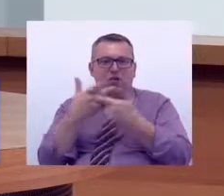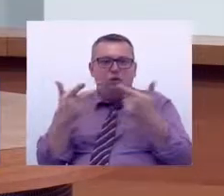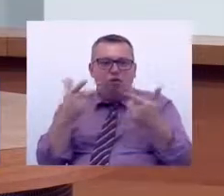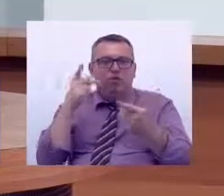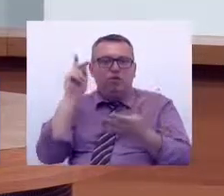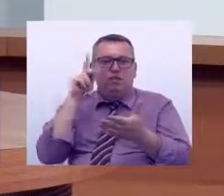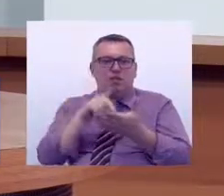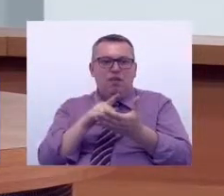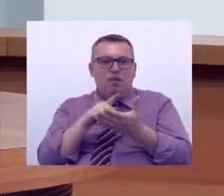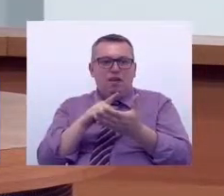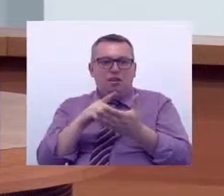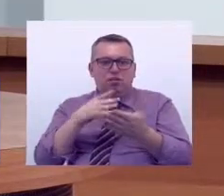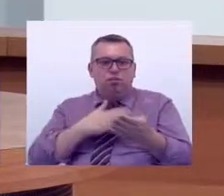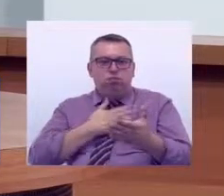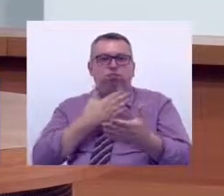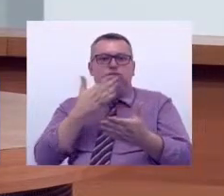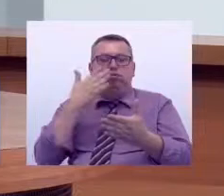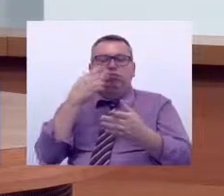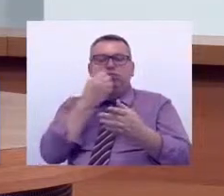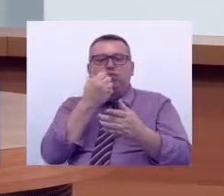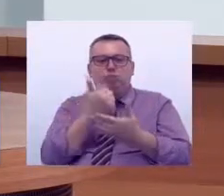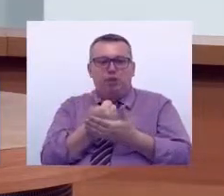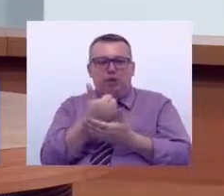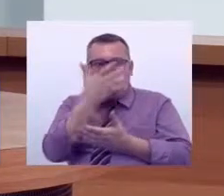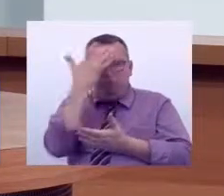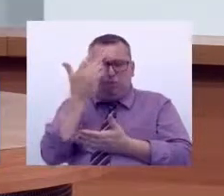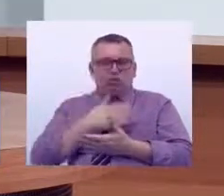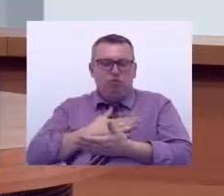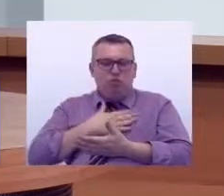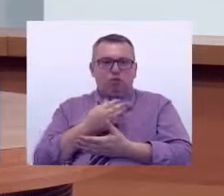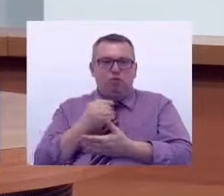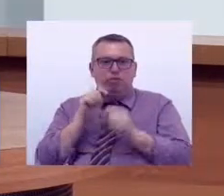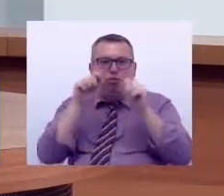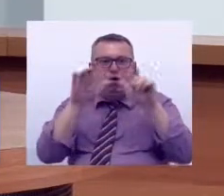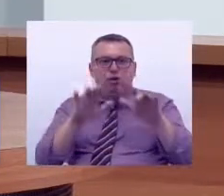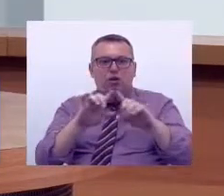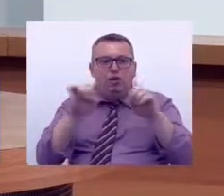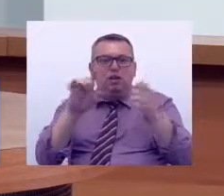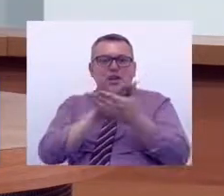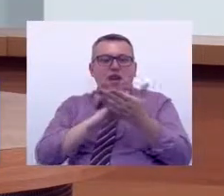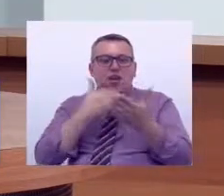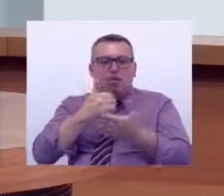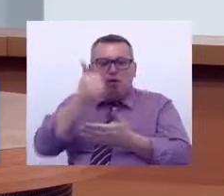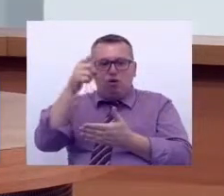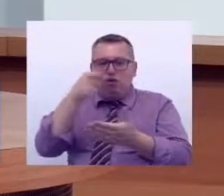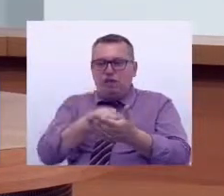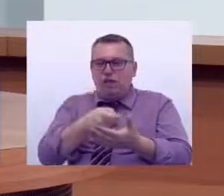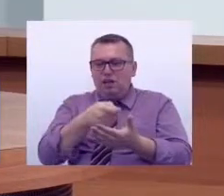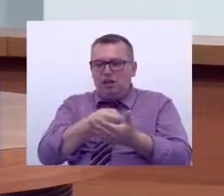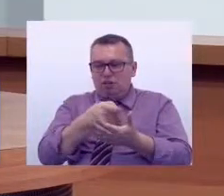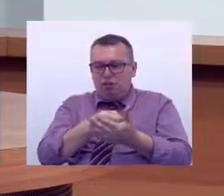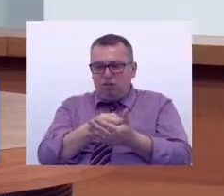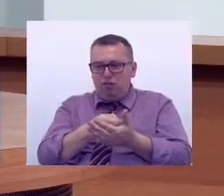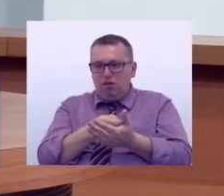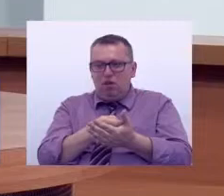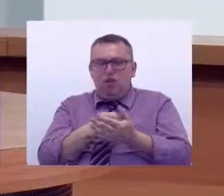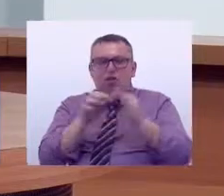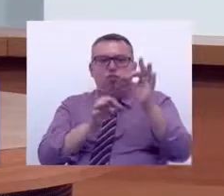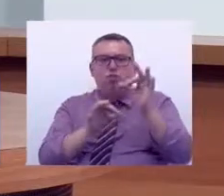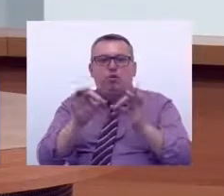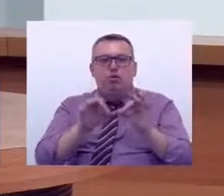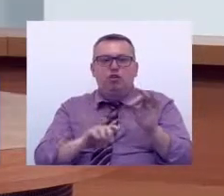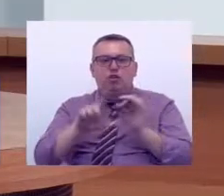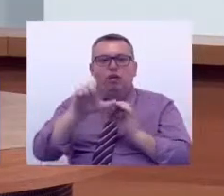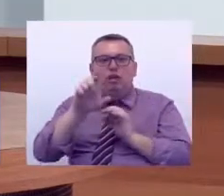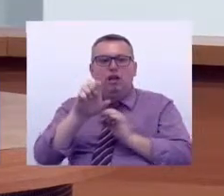que impactou positivamente para Guarulhos. E nada melhor do que você garantir isso através de um projeto de lei.